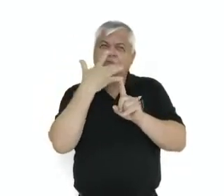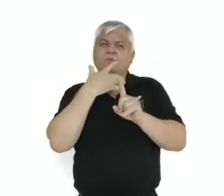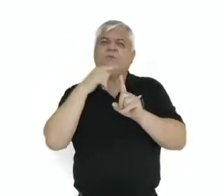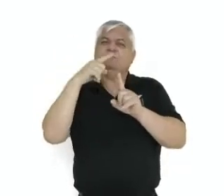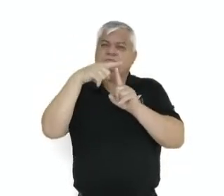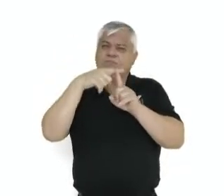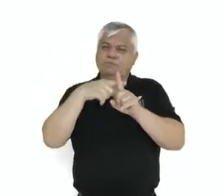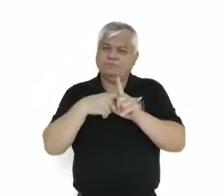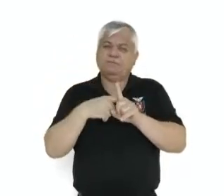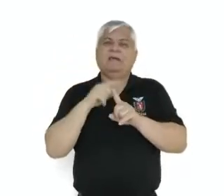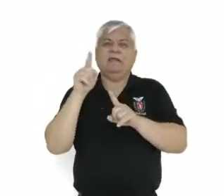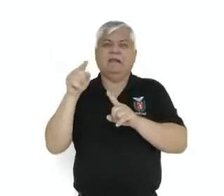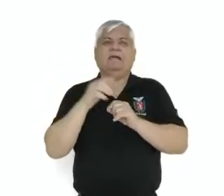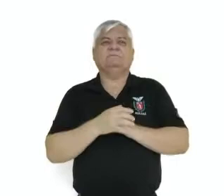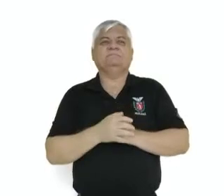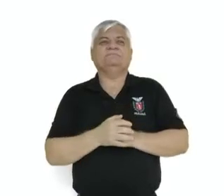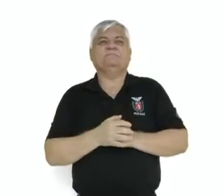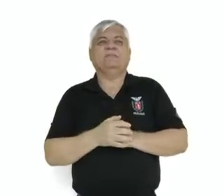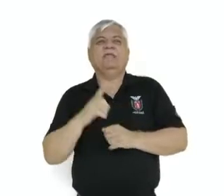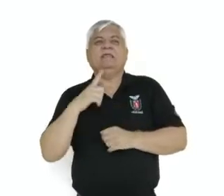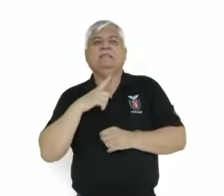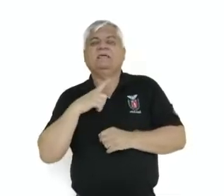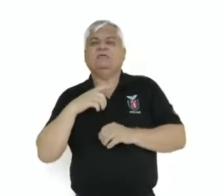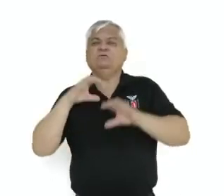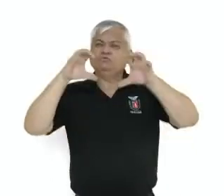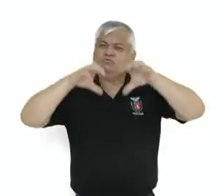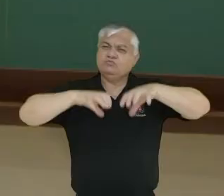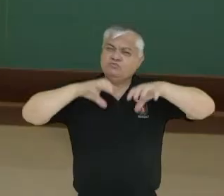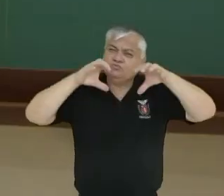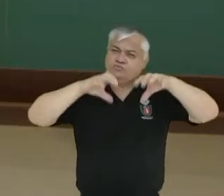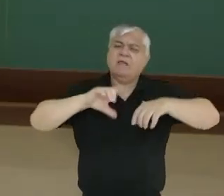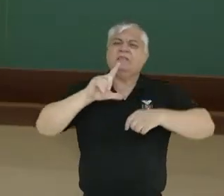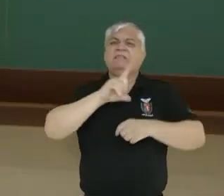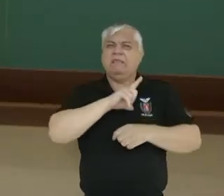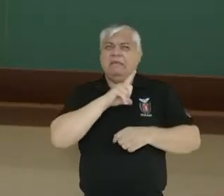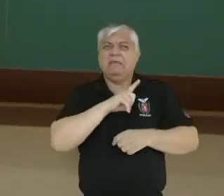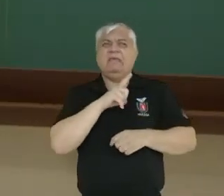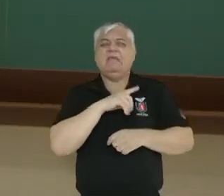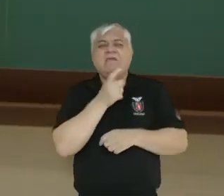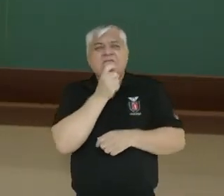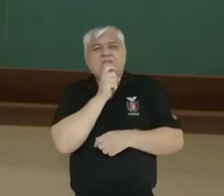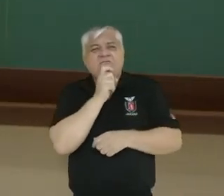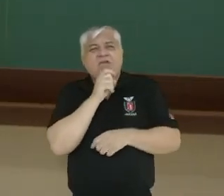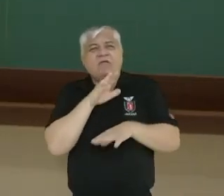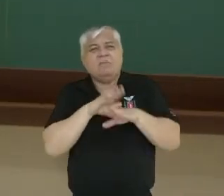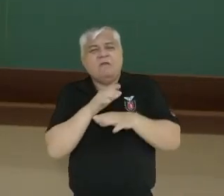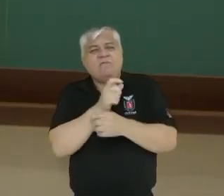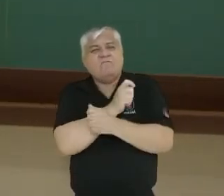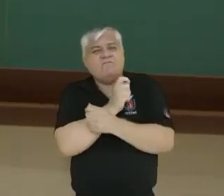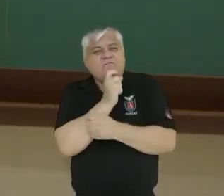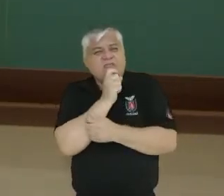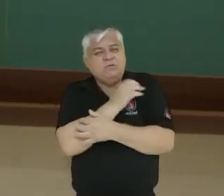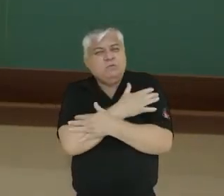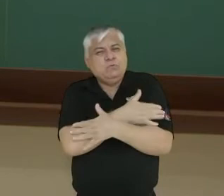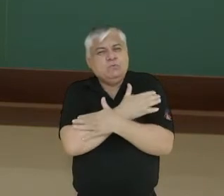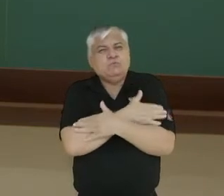serranas a gente vai ter essa característica. Apresenta verões chuvosos e invernos com baixos índices pluviométricos, ou seja, com